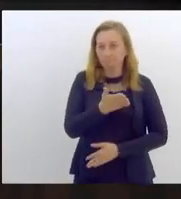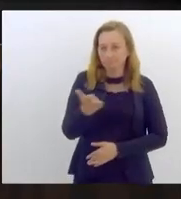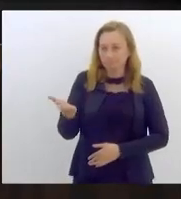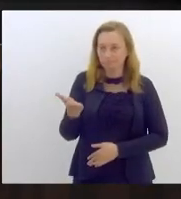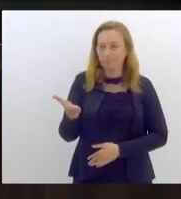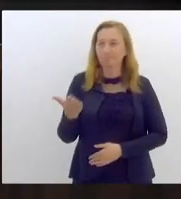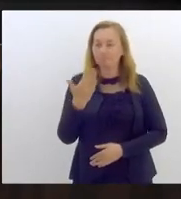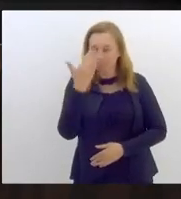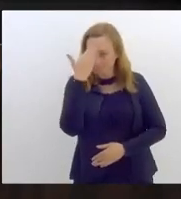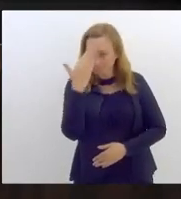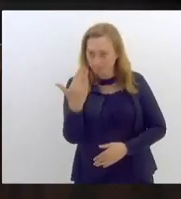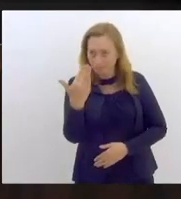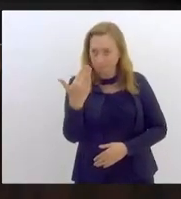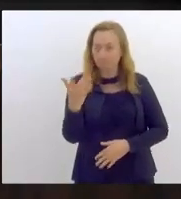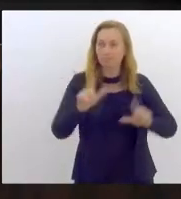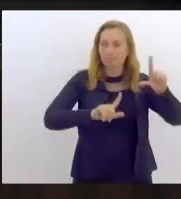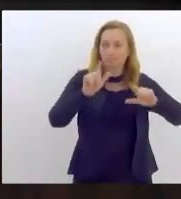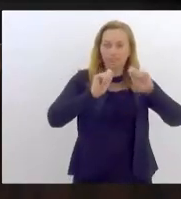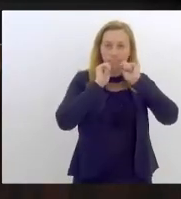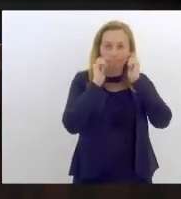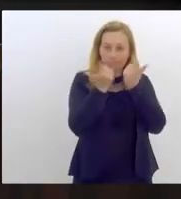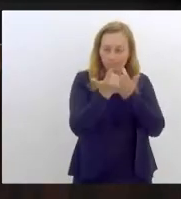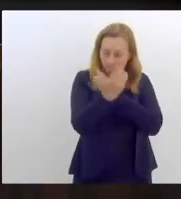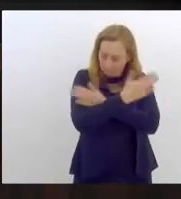e todos obrigada a TV alerta um abraço